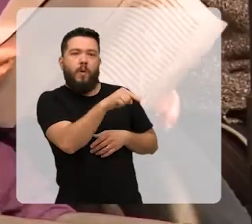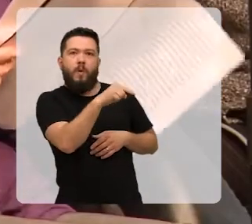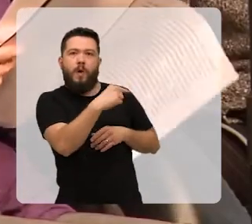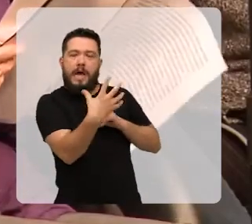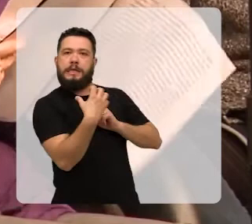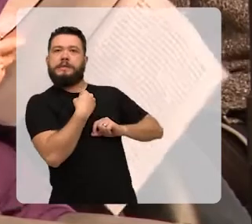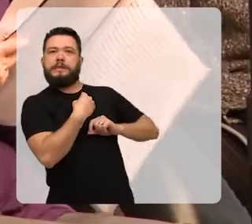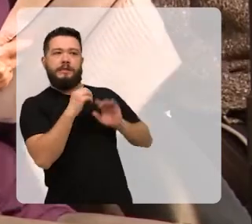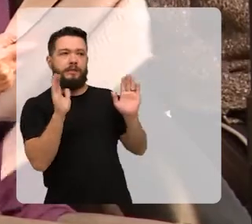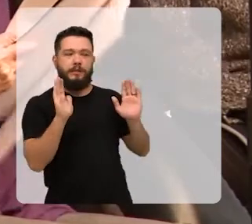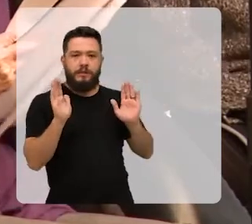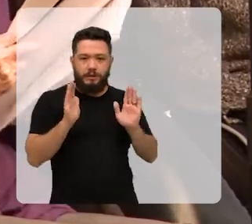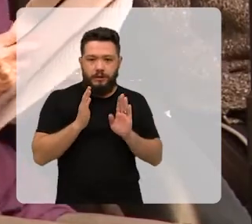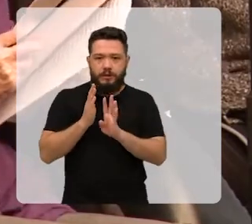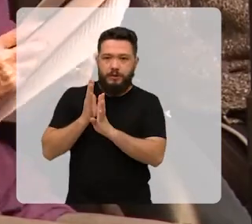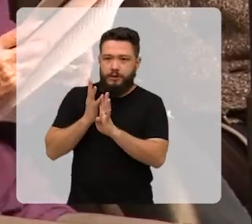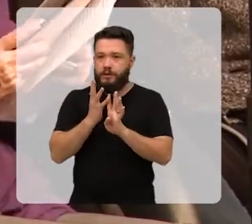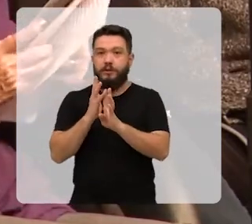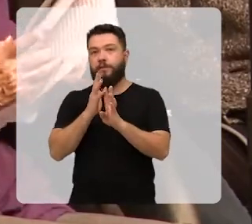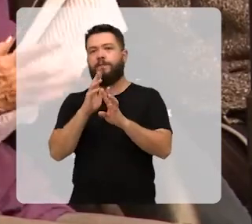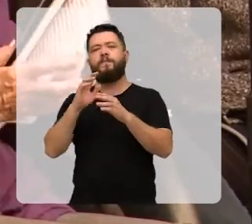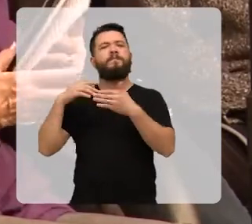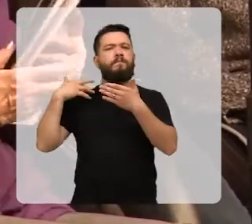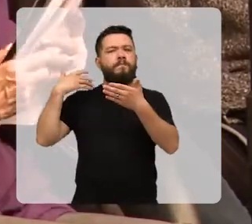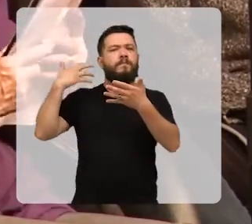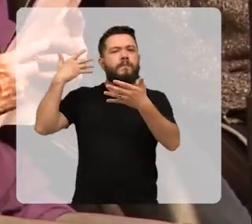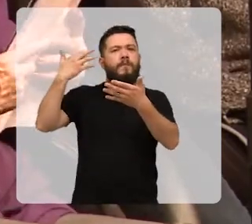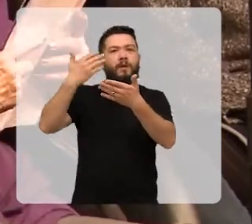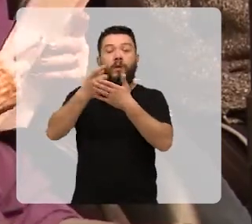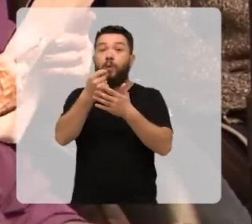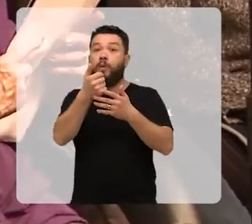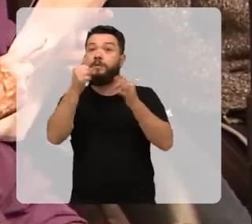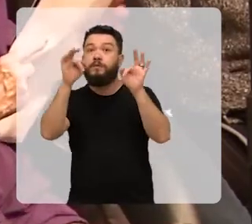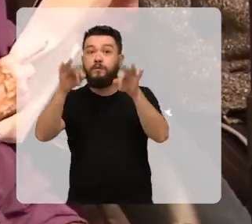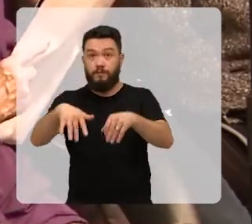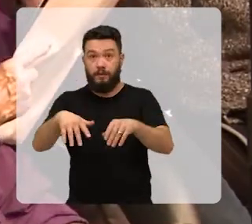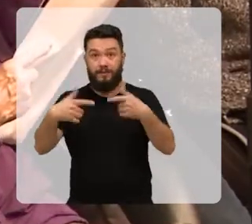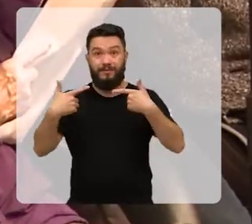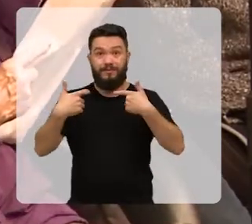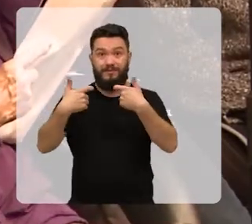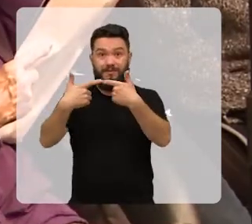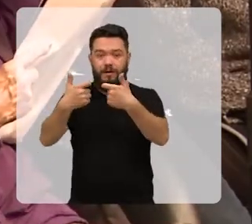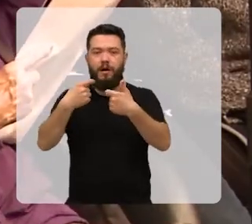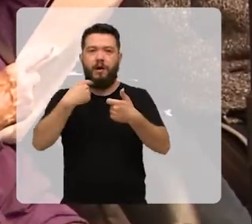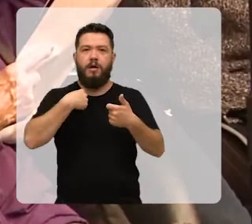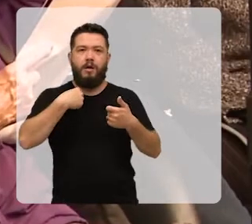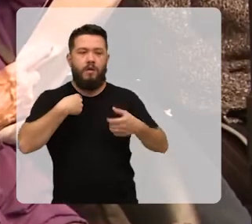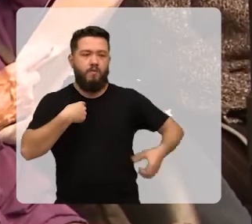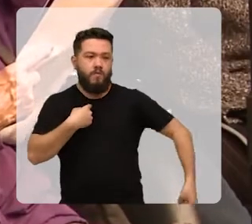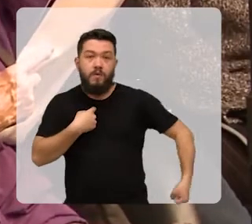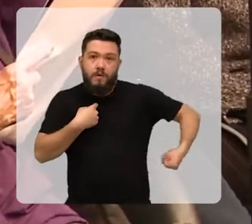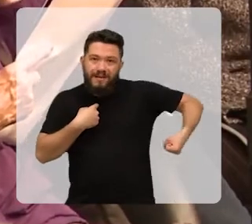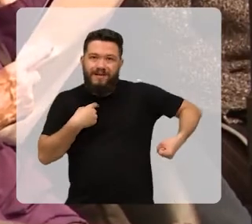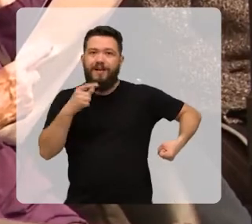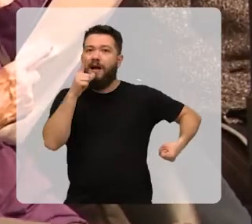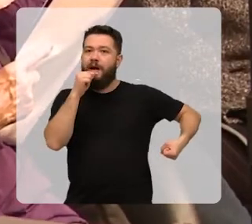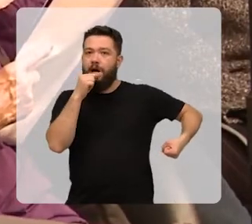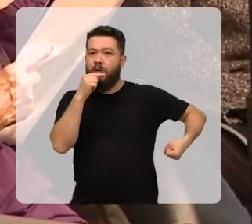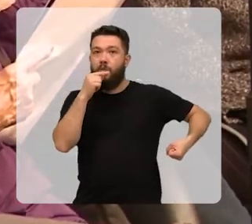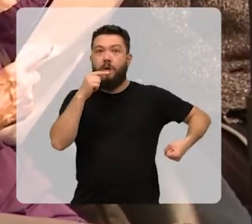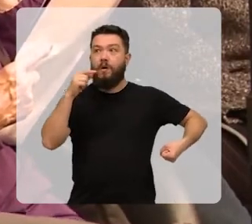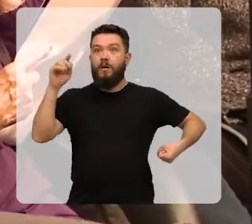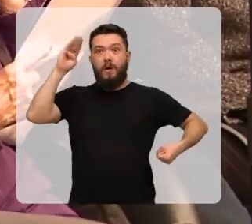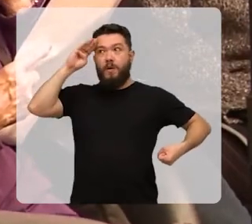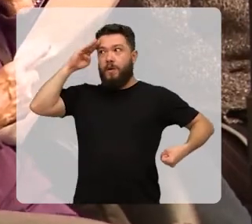Outra vez, perto do fim da guerra, fui tirado do filho para buscar água. O guarda pôs sua arma em mim,